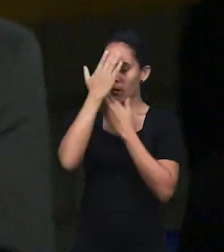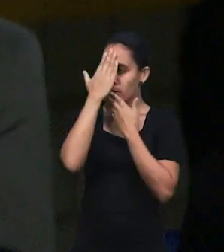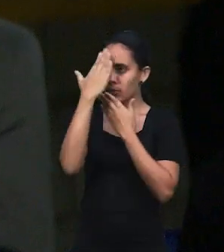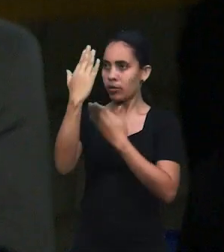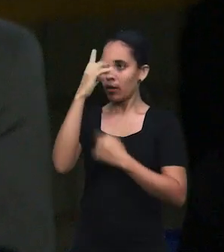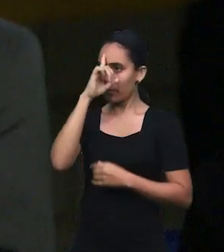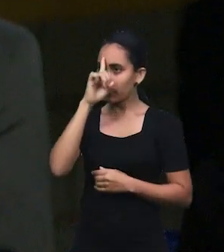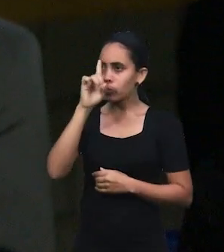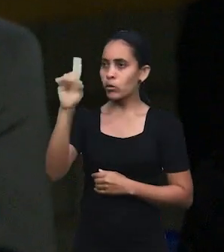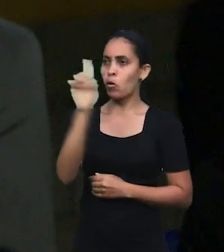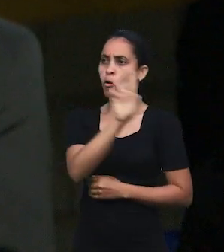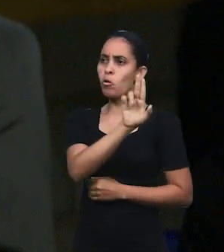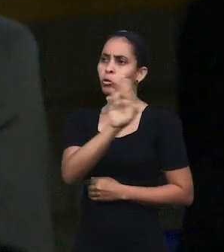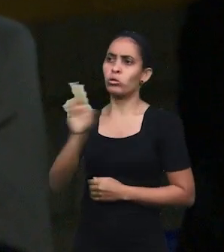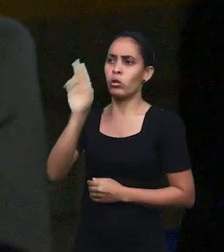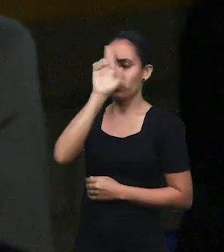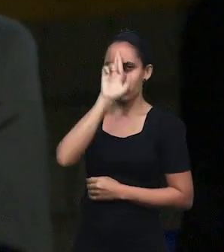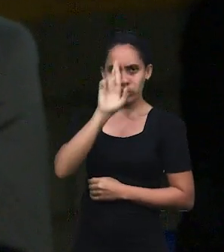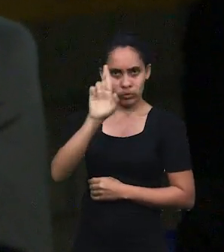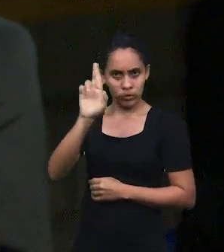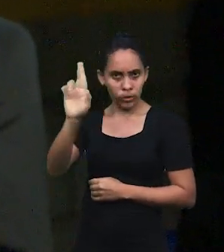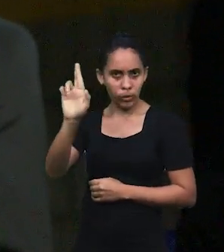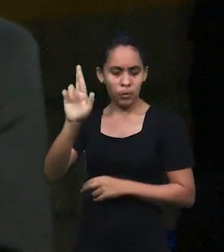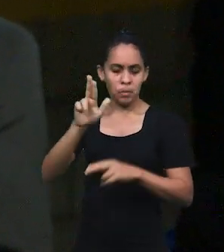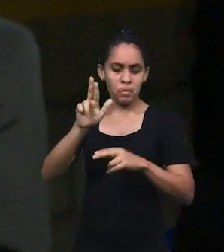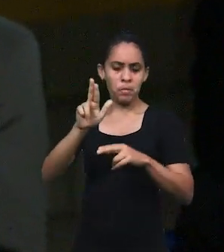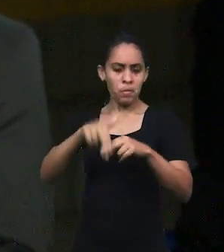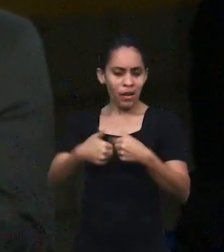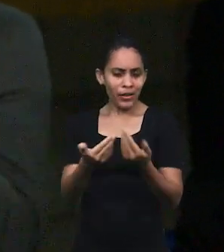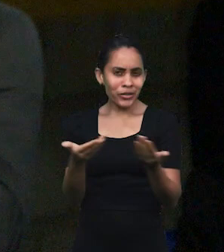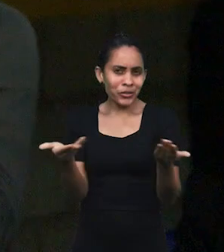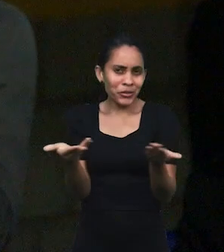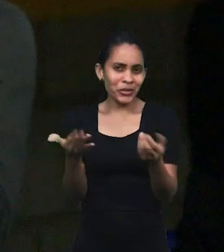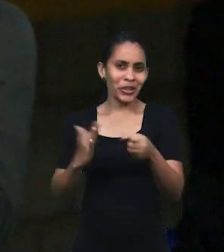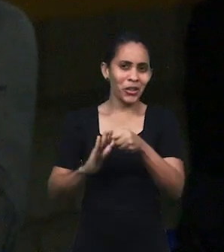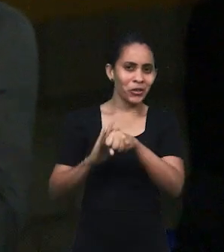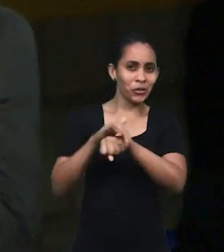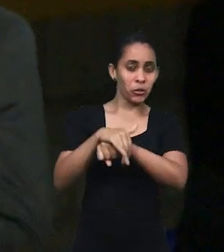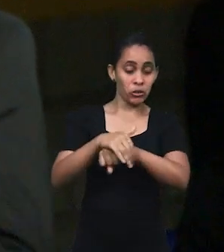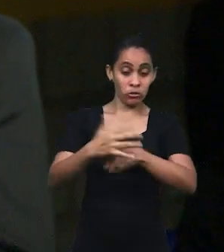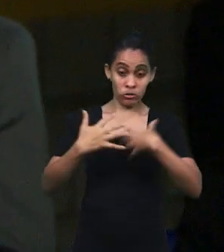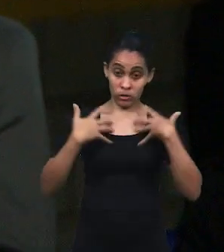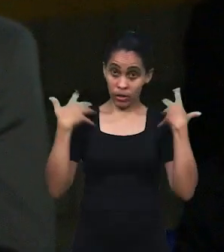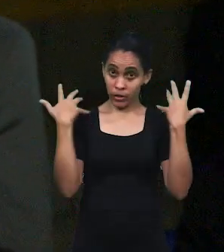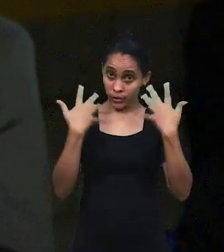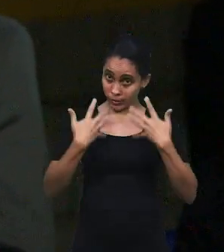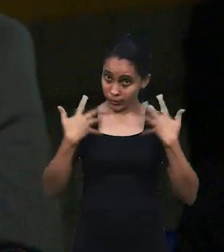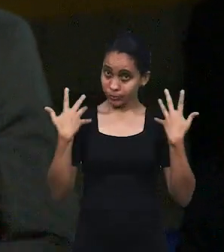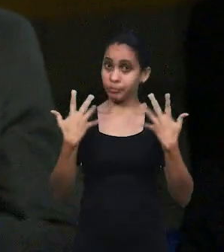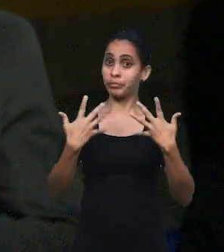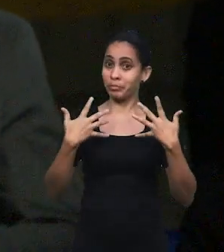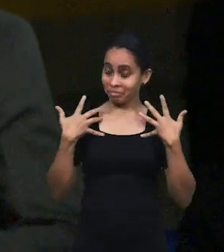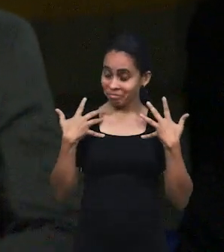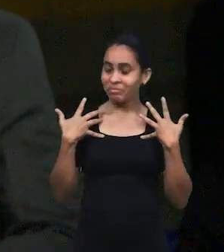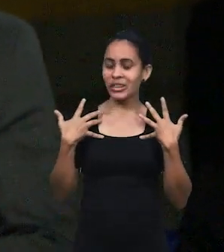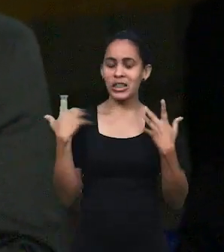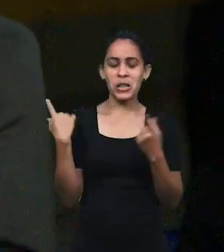nós glorificamos o nome do Senhor por esta noite de